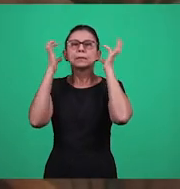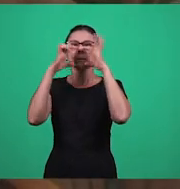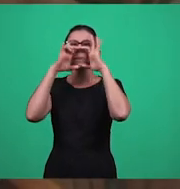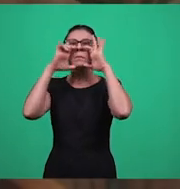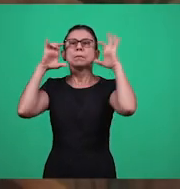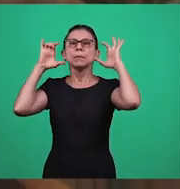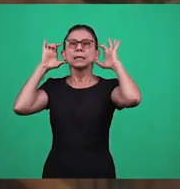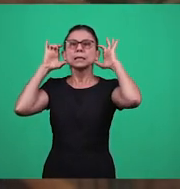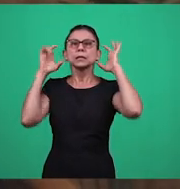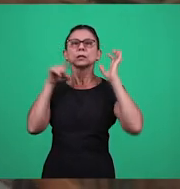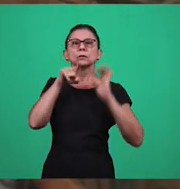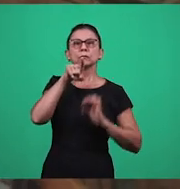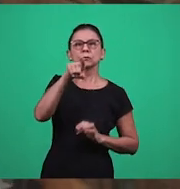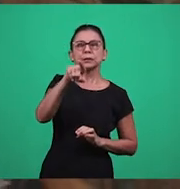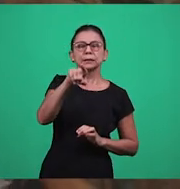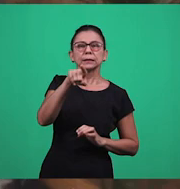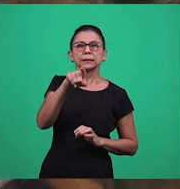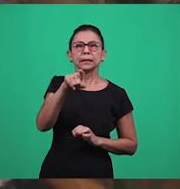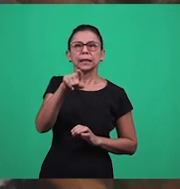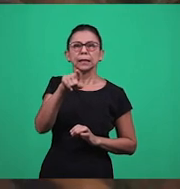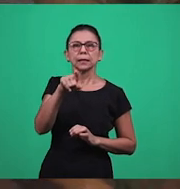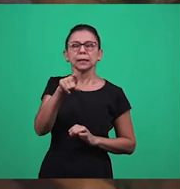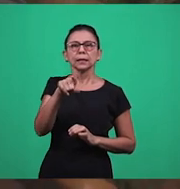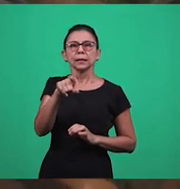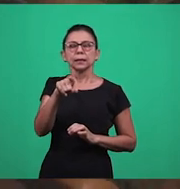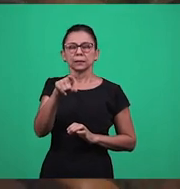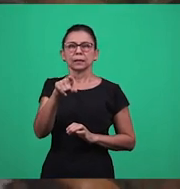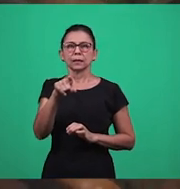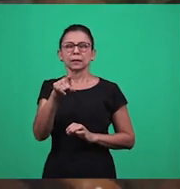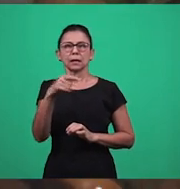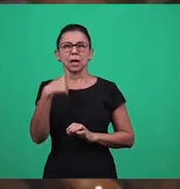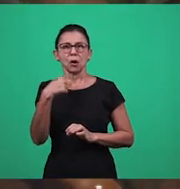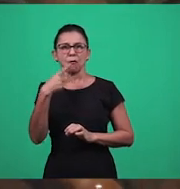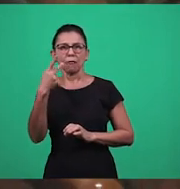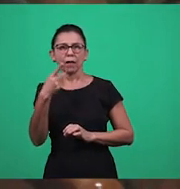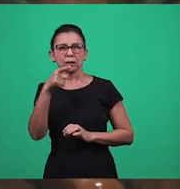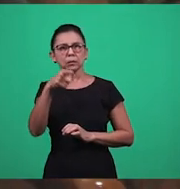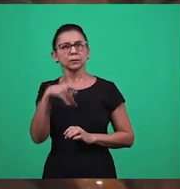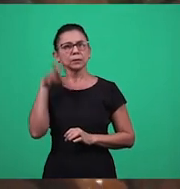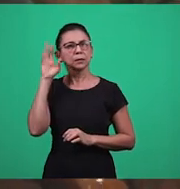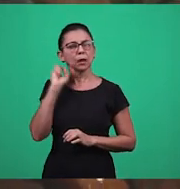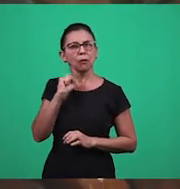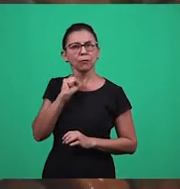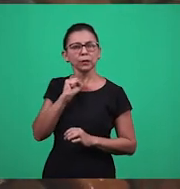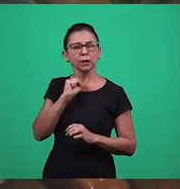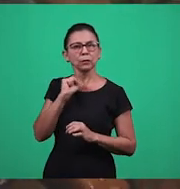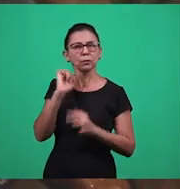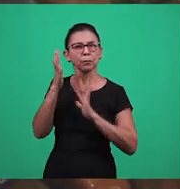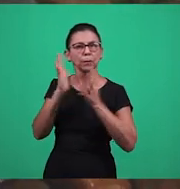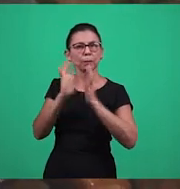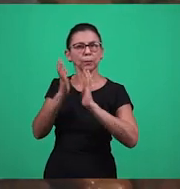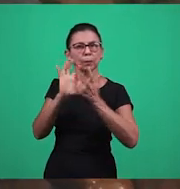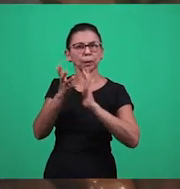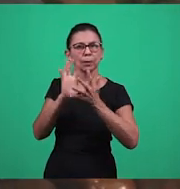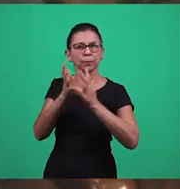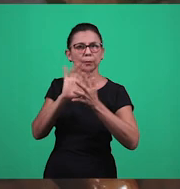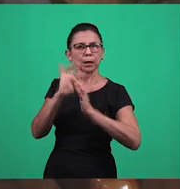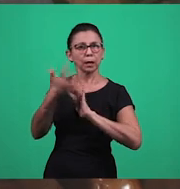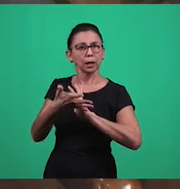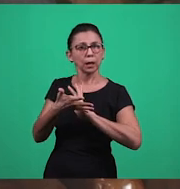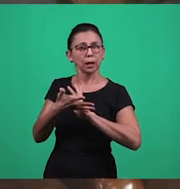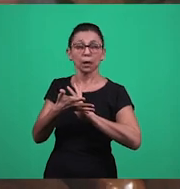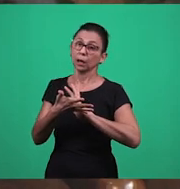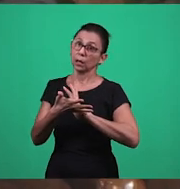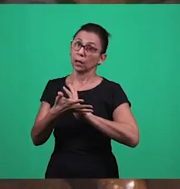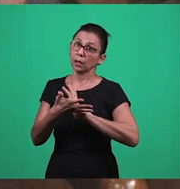que estou falando, quanto para você que está ouvindo. Isso já é comprovado, diminui a propagação do vírus na comunidade. Então